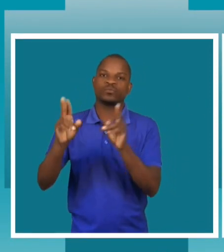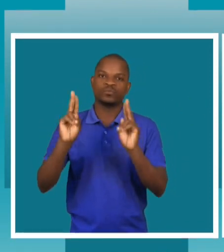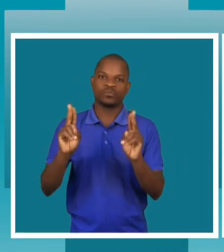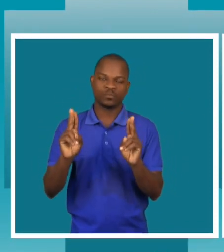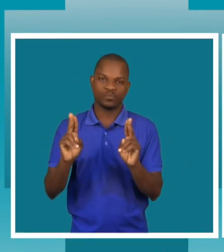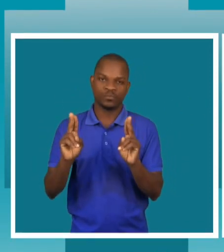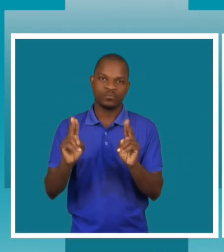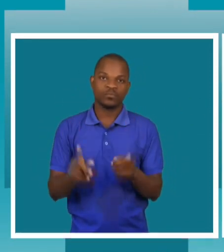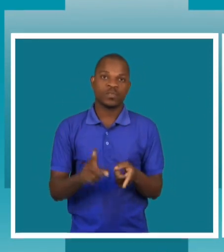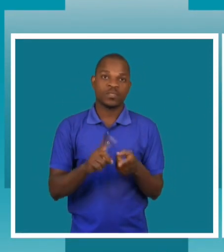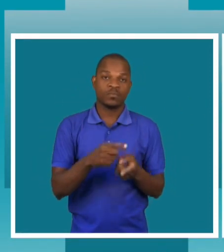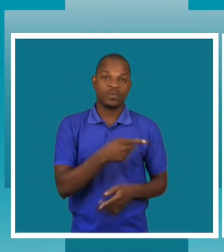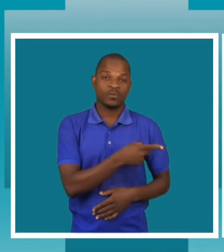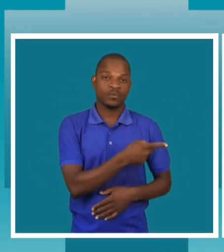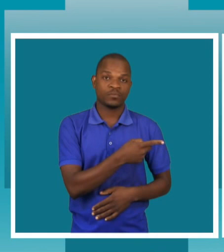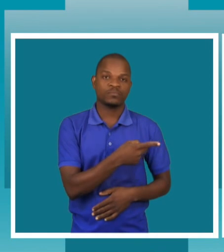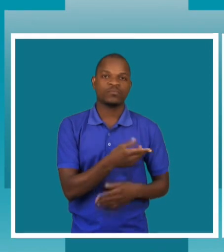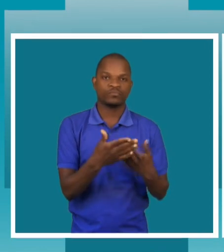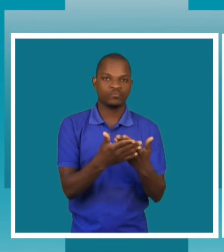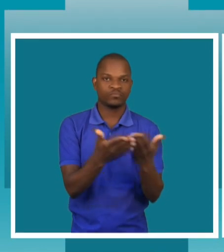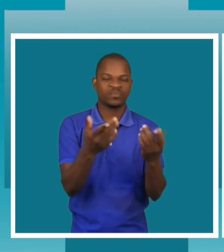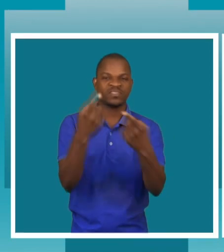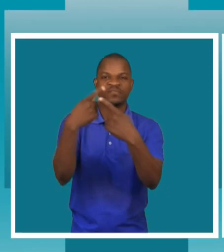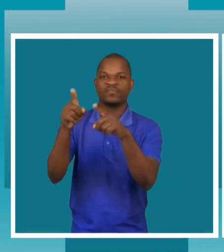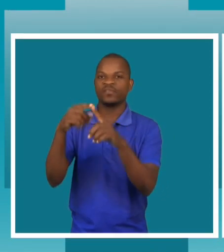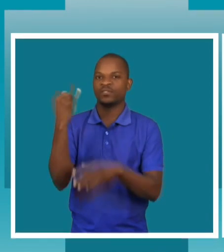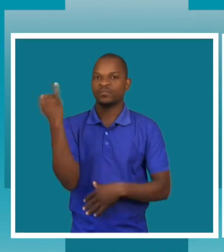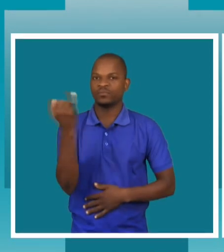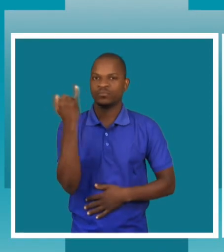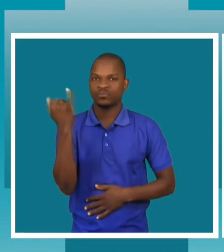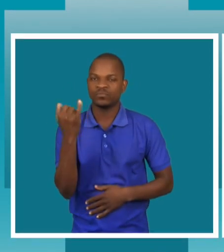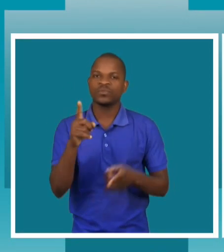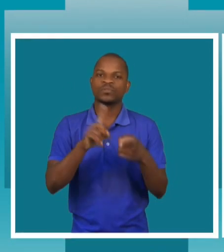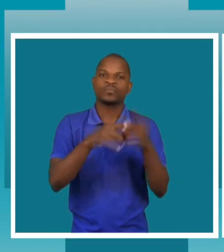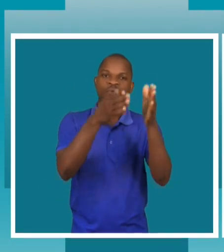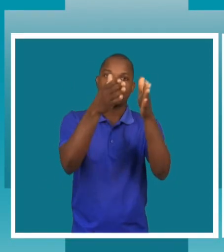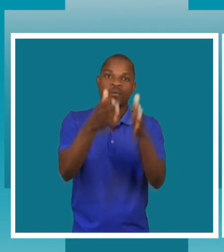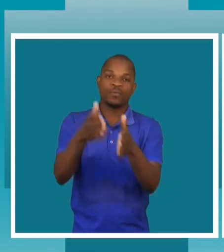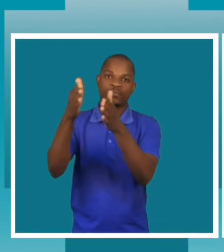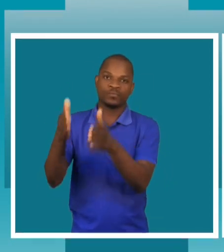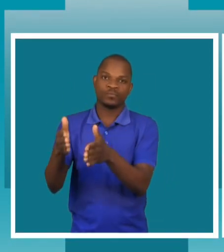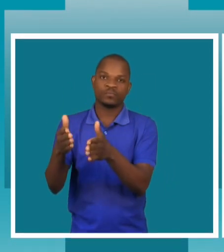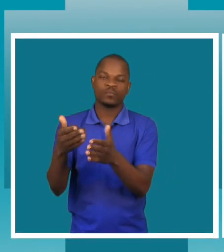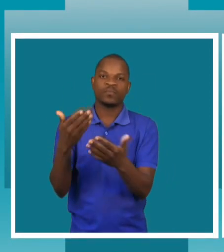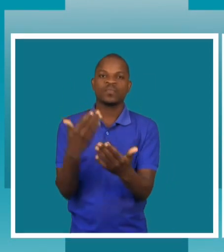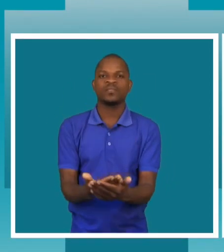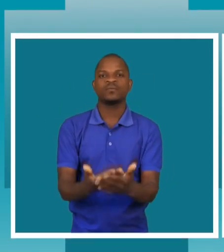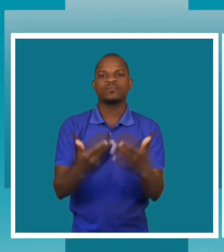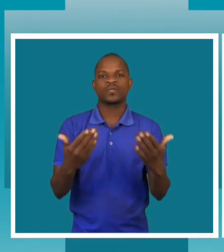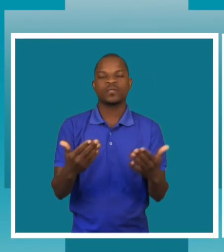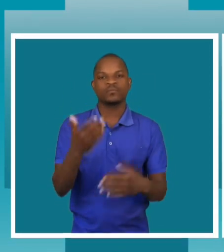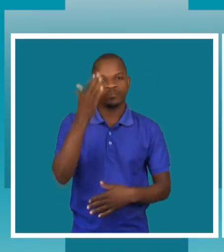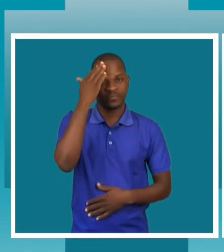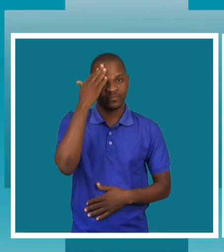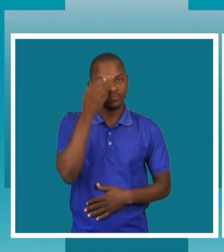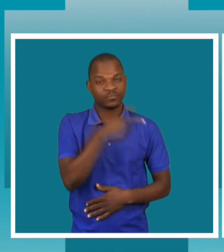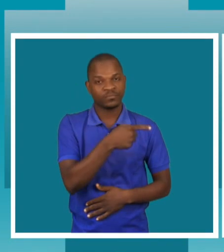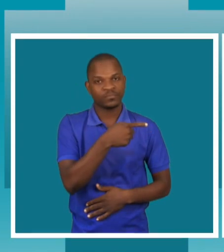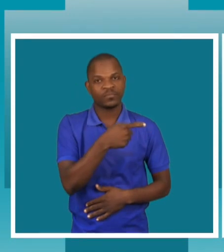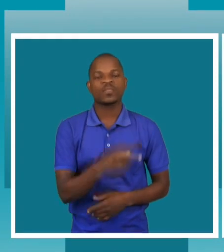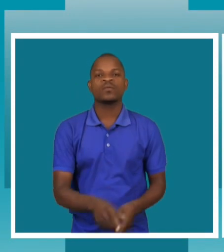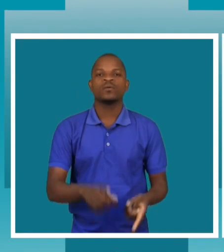Este equipamento está agora a ser apresentado a inúmeras instituições e entidades para que conheçam